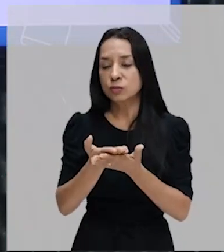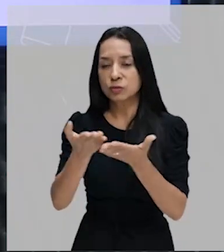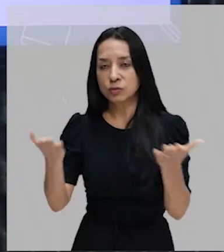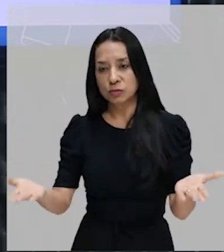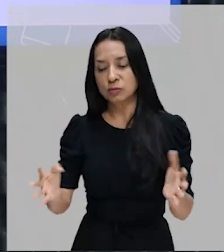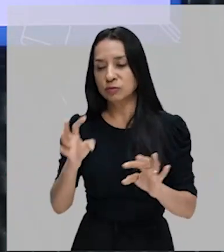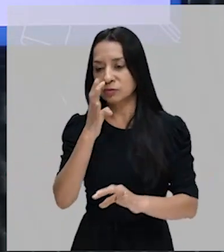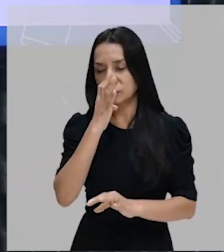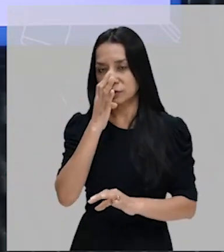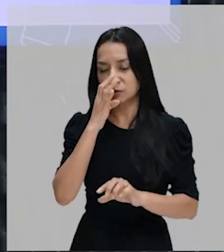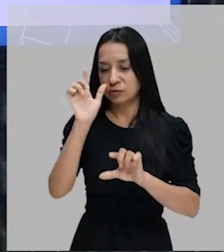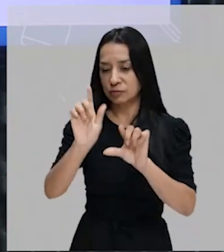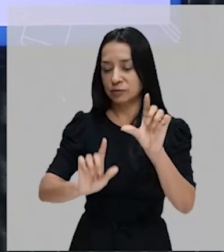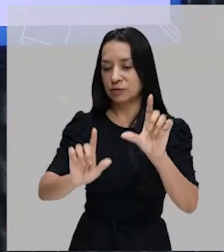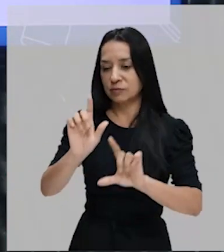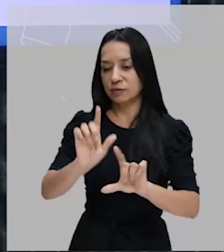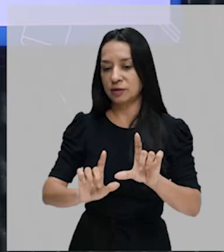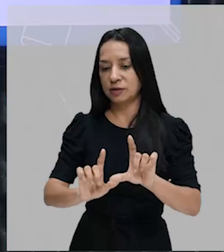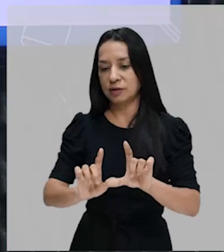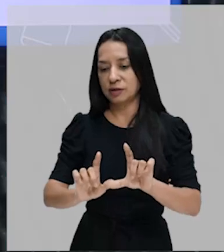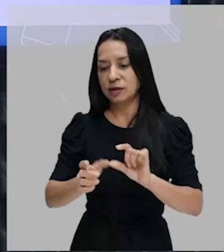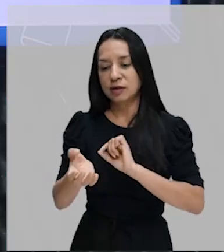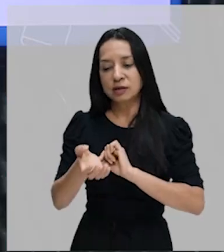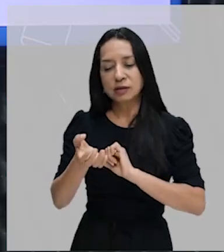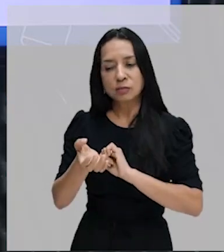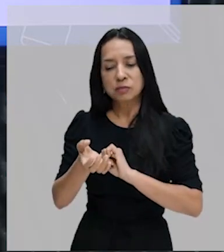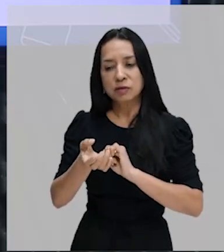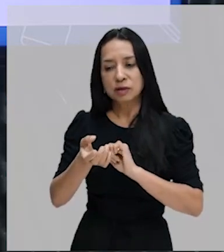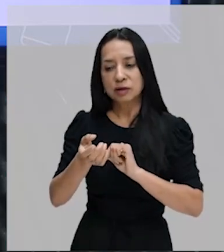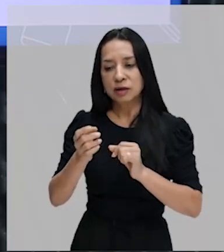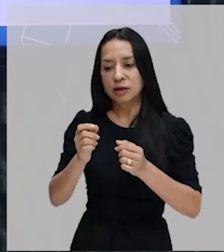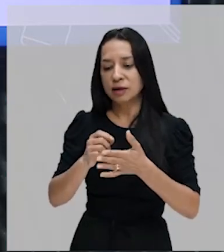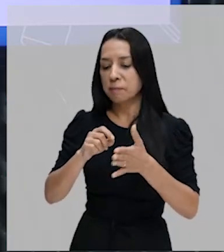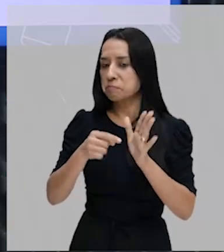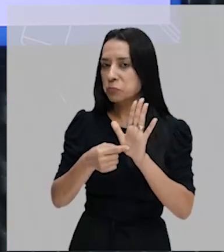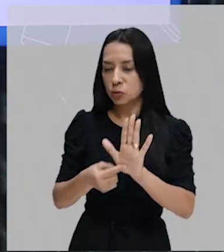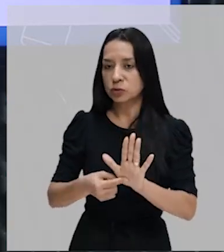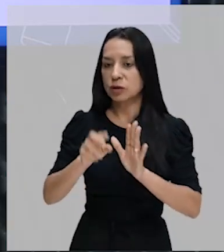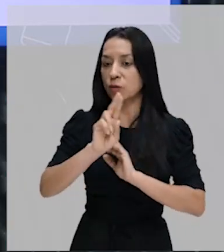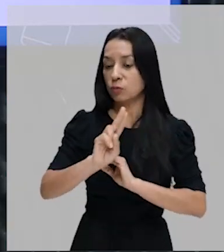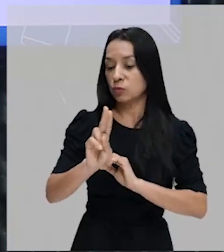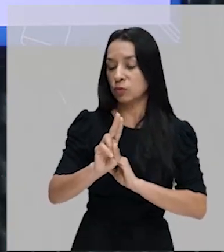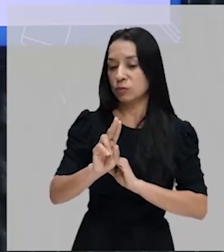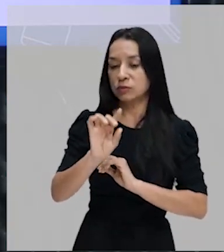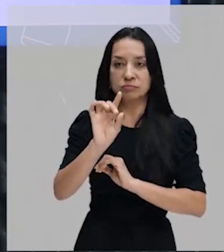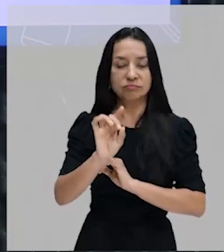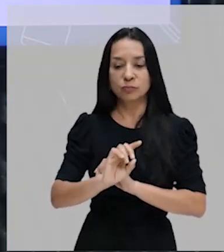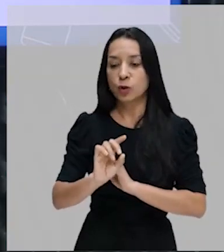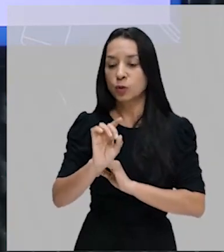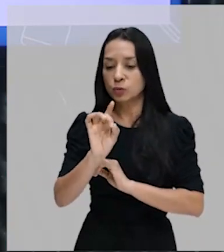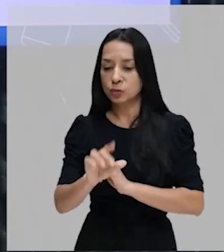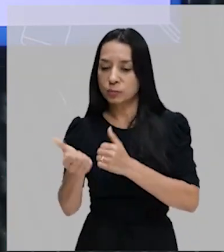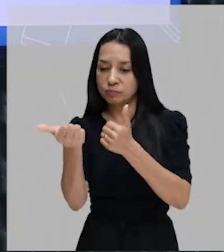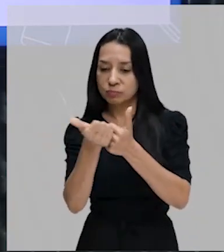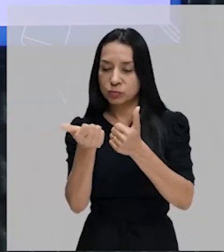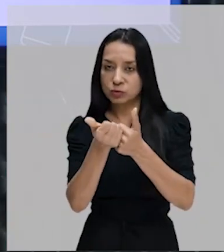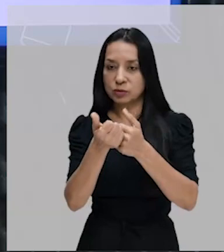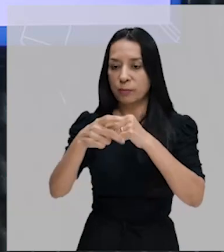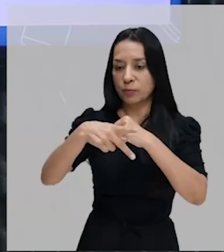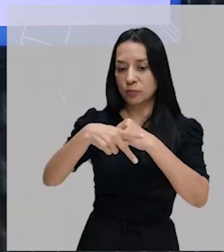aí eu não quis colocar, vou colocar nome, identificar nome, não. Eu substituí pelo